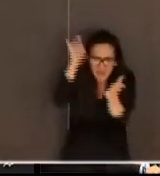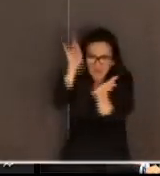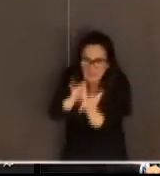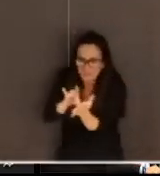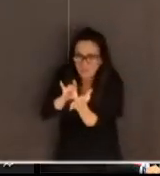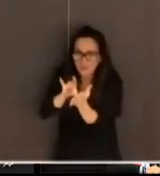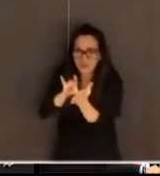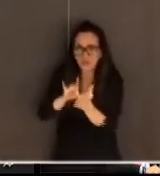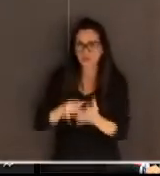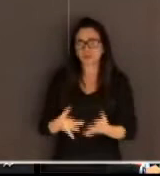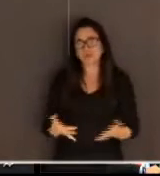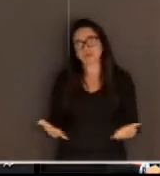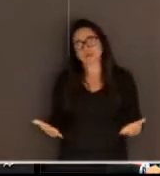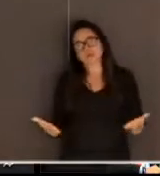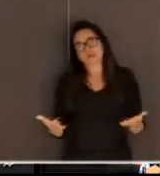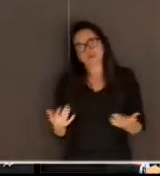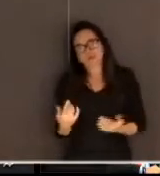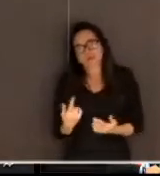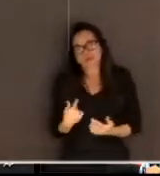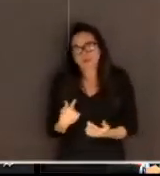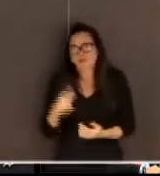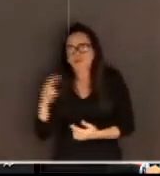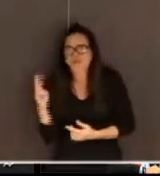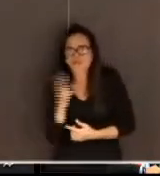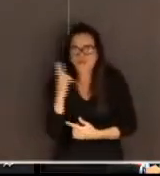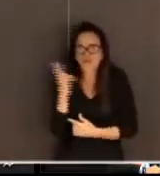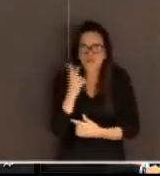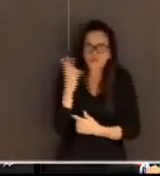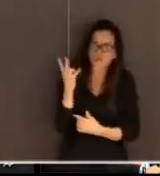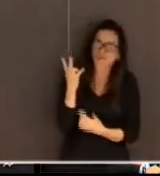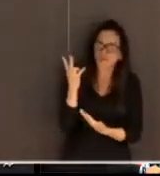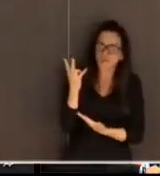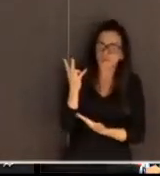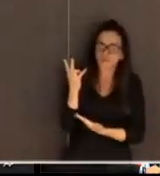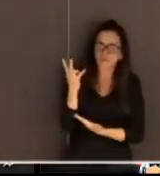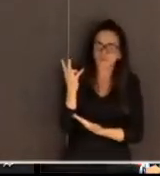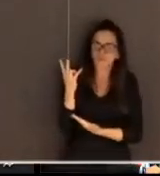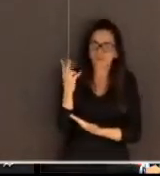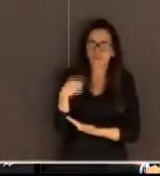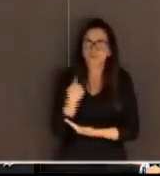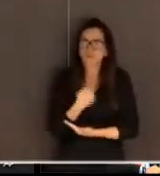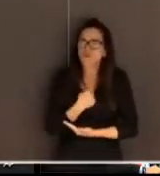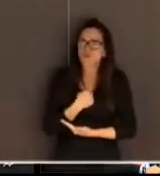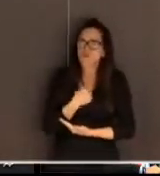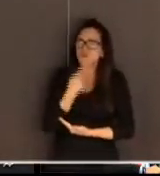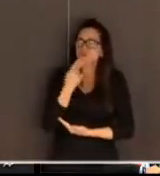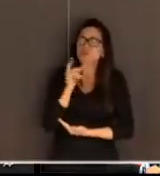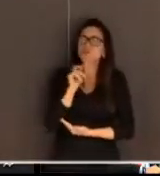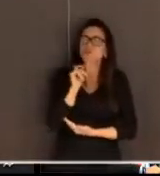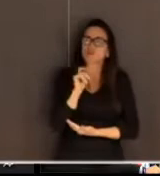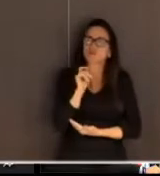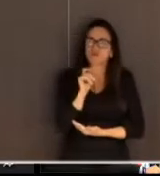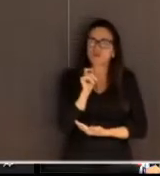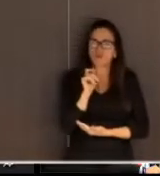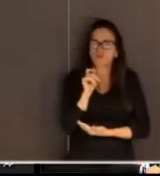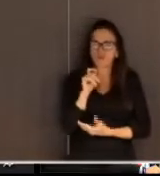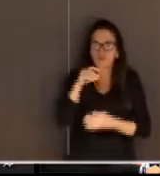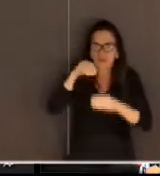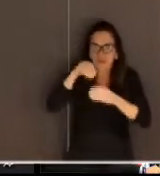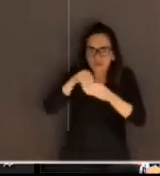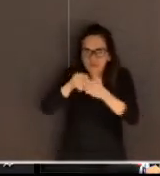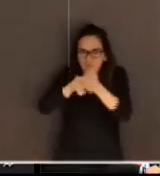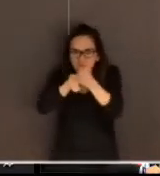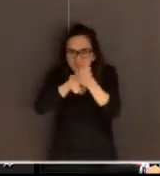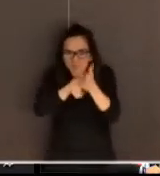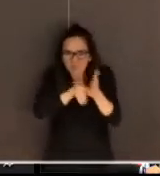no processo, ou um dos valores preponderantes no processo, nós estamos dizendo que, no campo das nulidades,